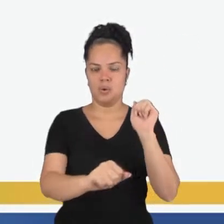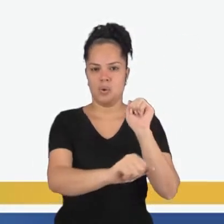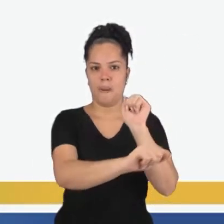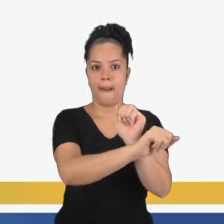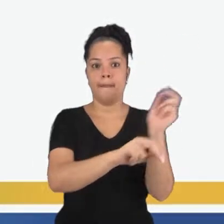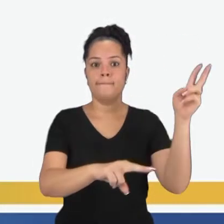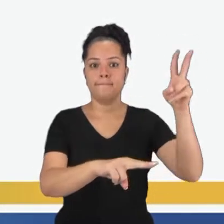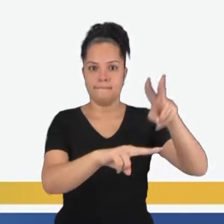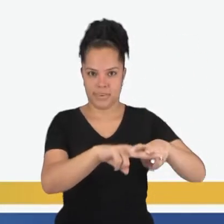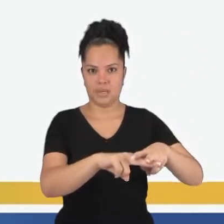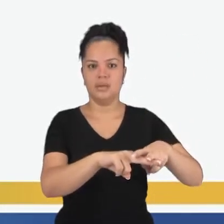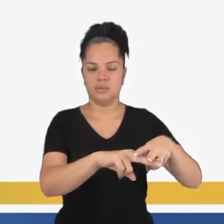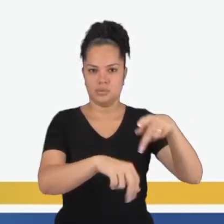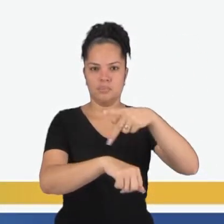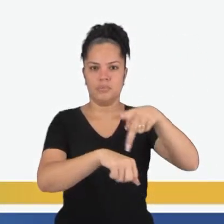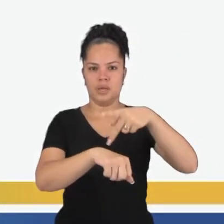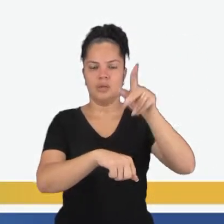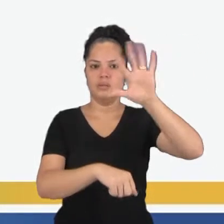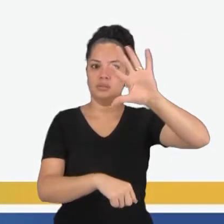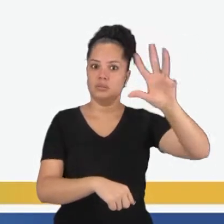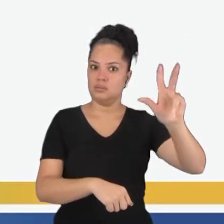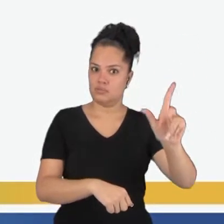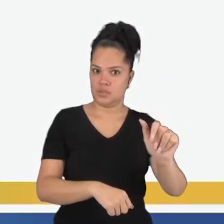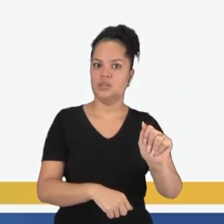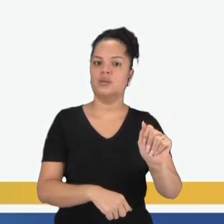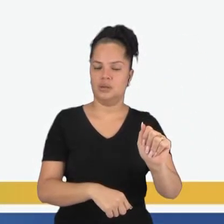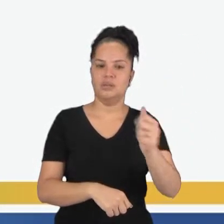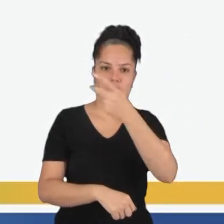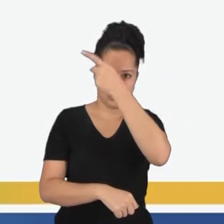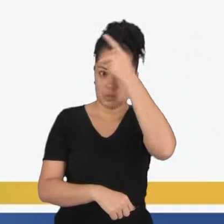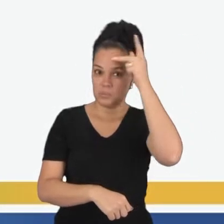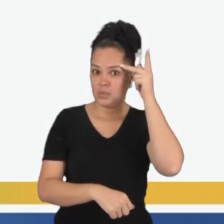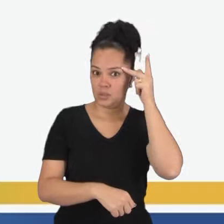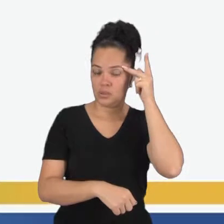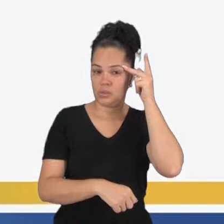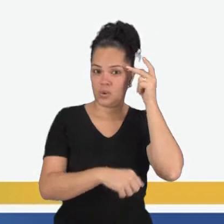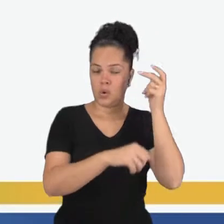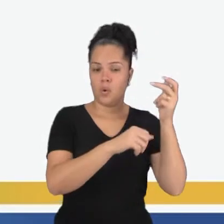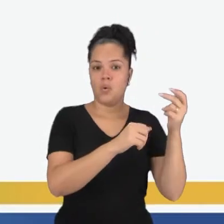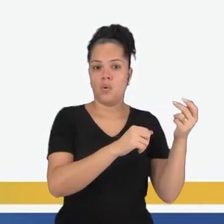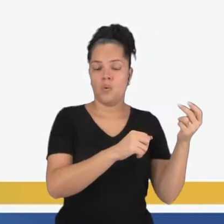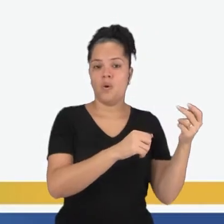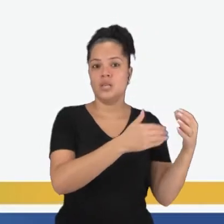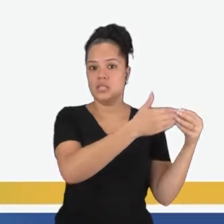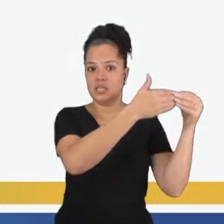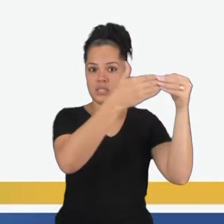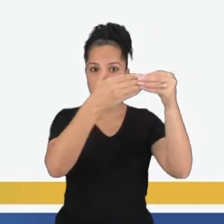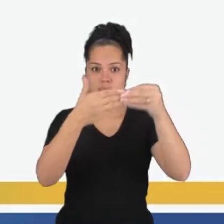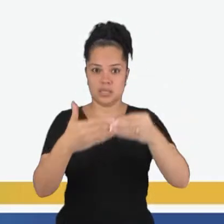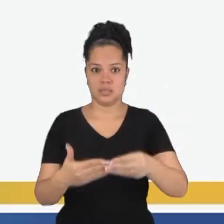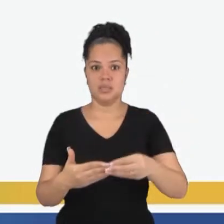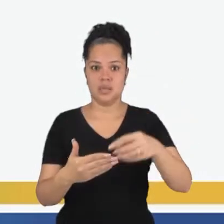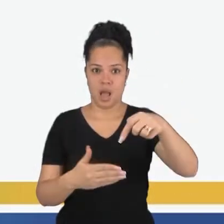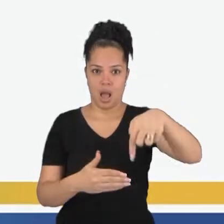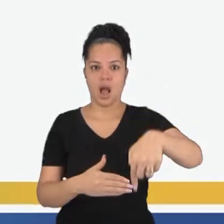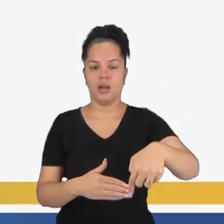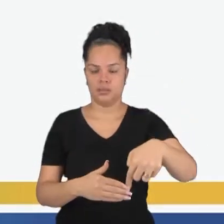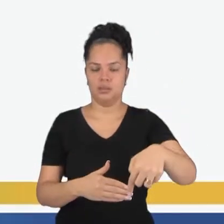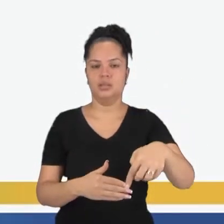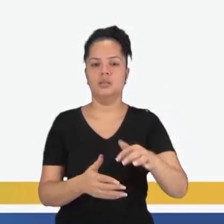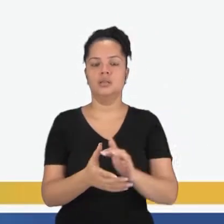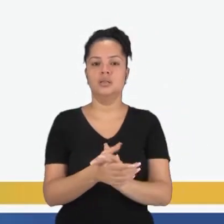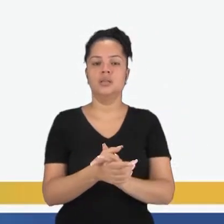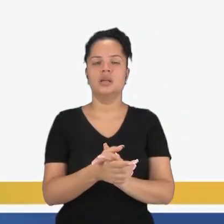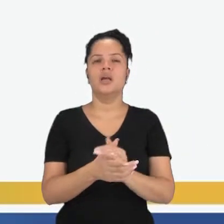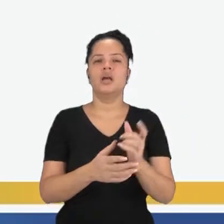países africanos, as pessoas eram trazidas forçadamente até o litoral do continente, onde